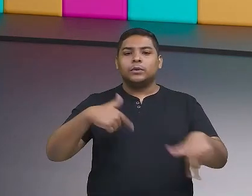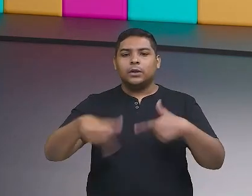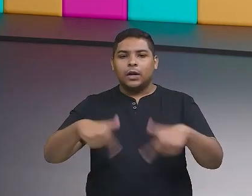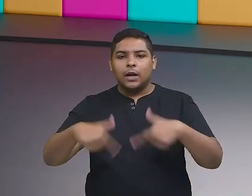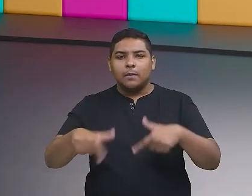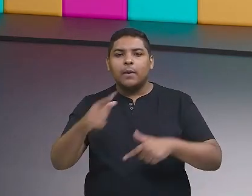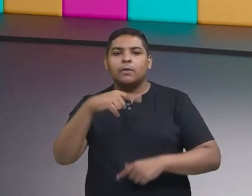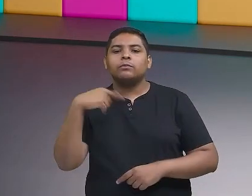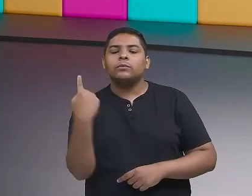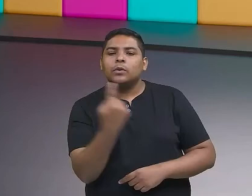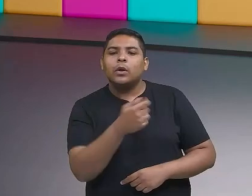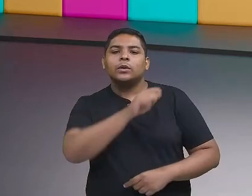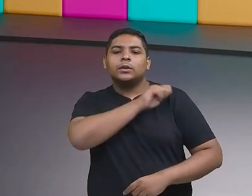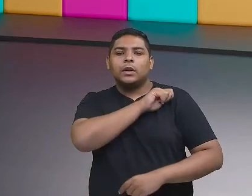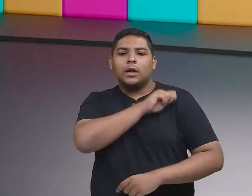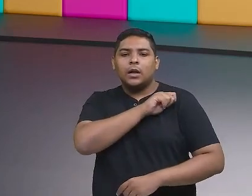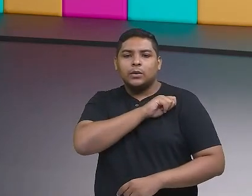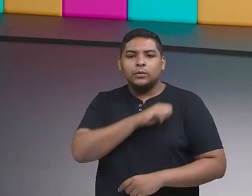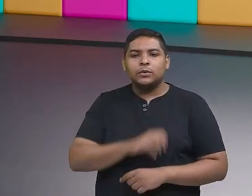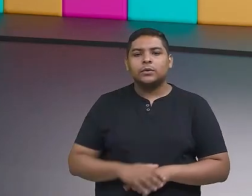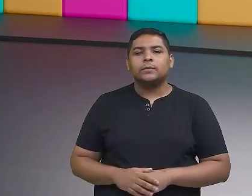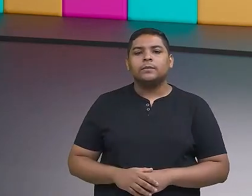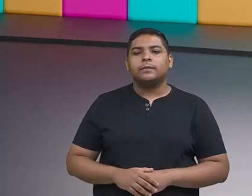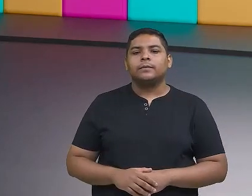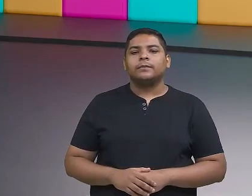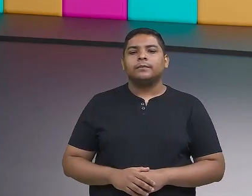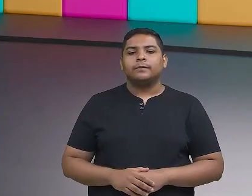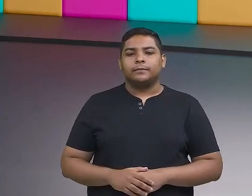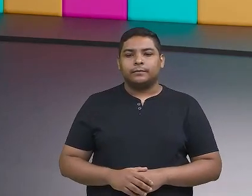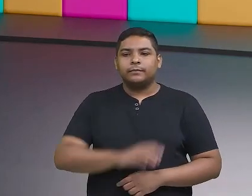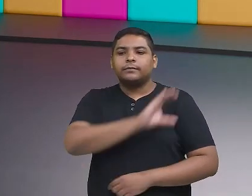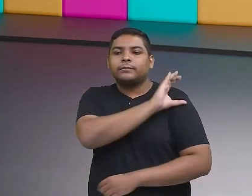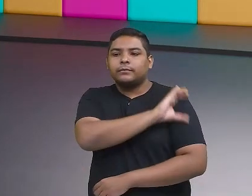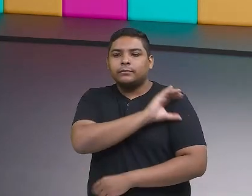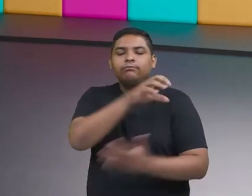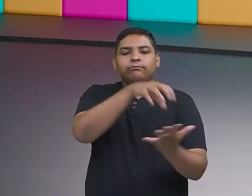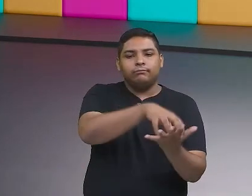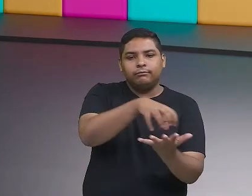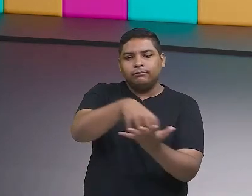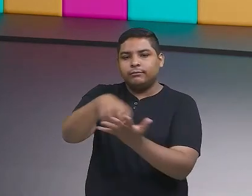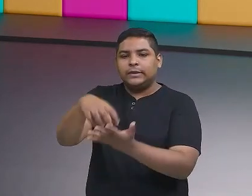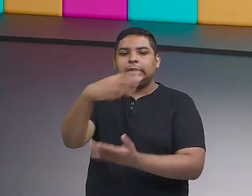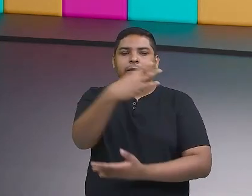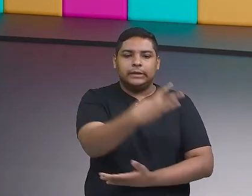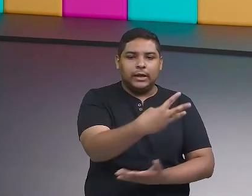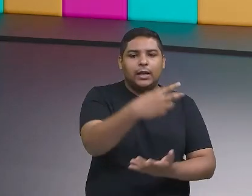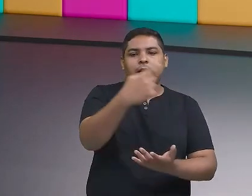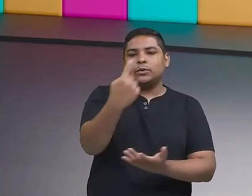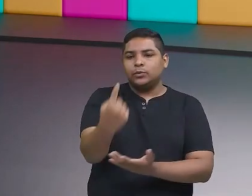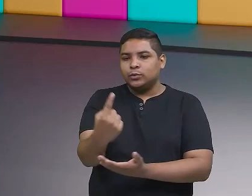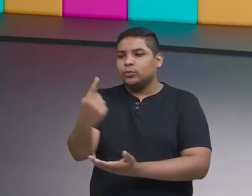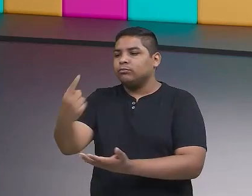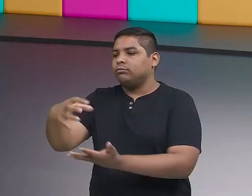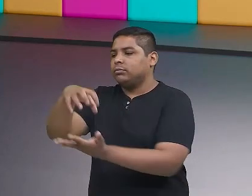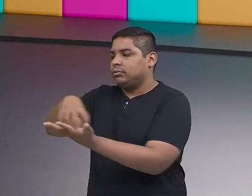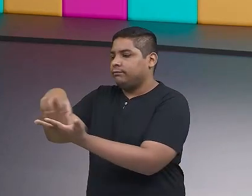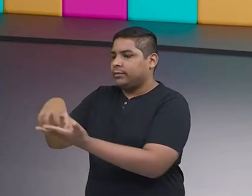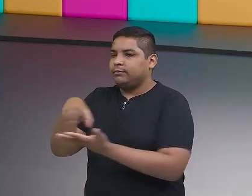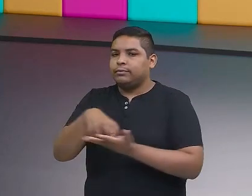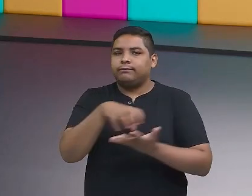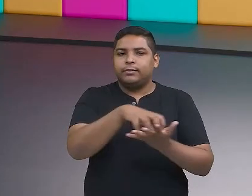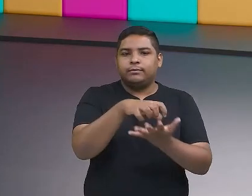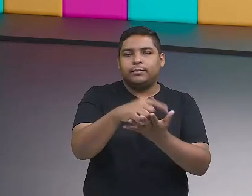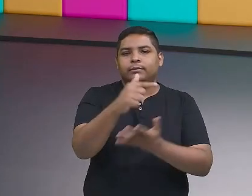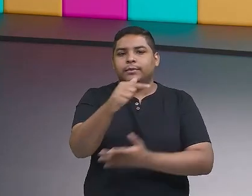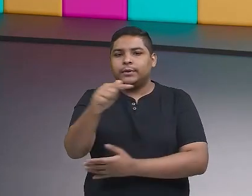nossos alunos, seja na coordenadoria 3, na coordenadoria 1, na coordenadoria 7. Gente, também tem